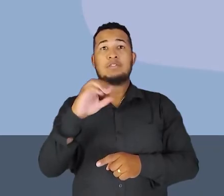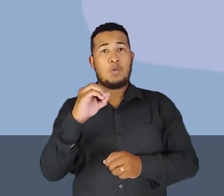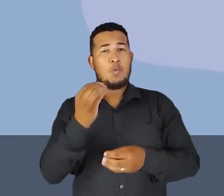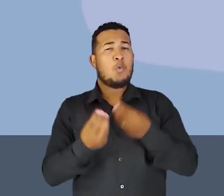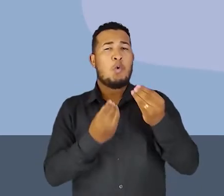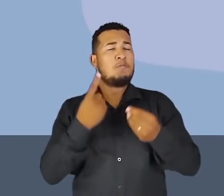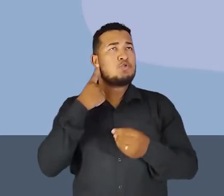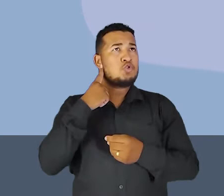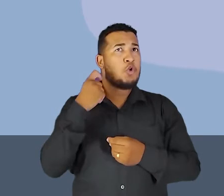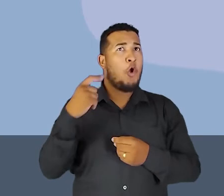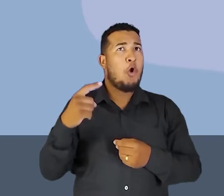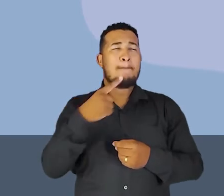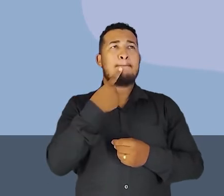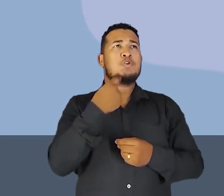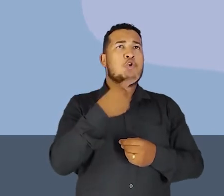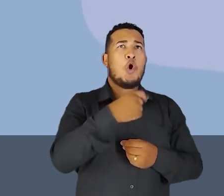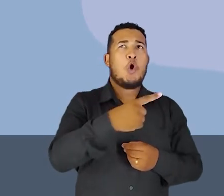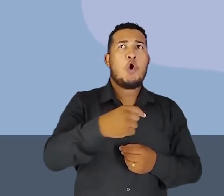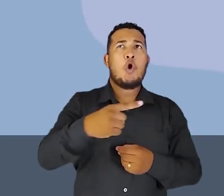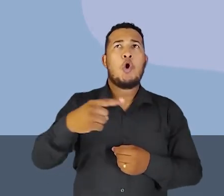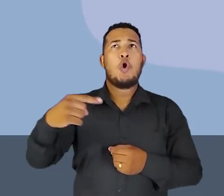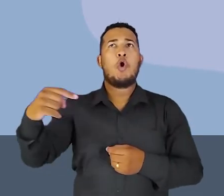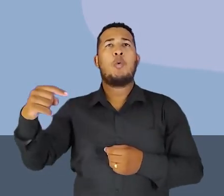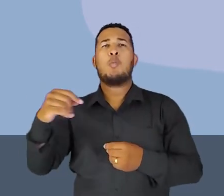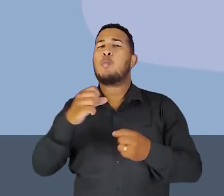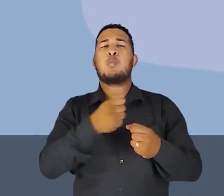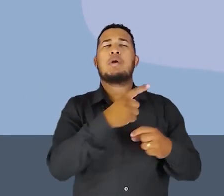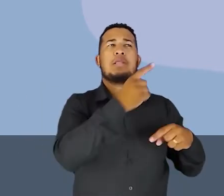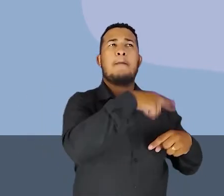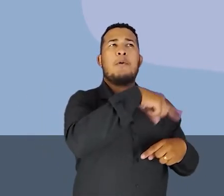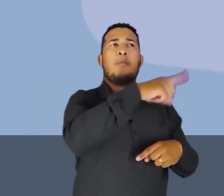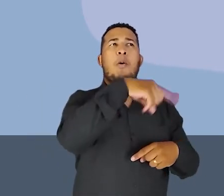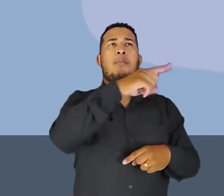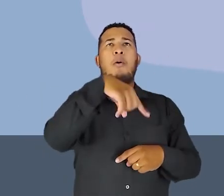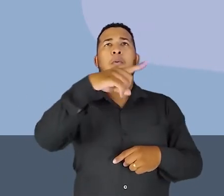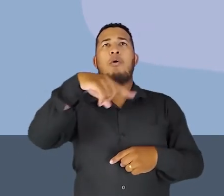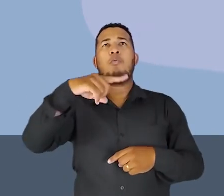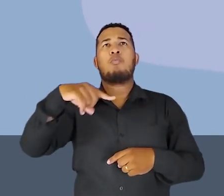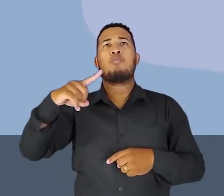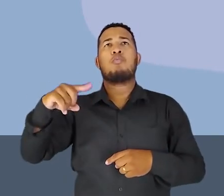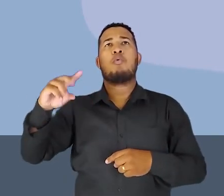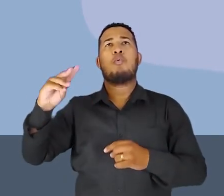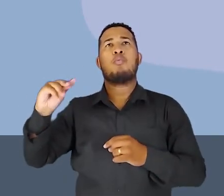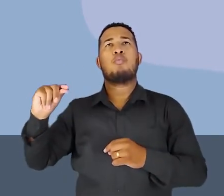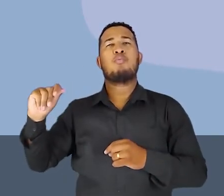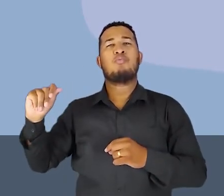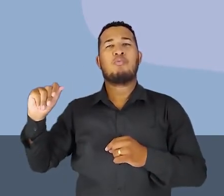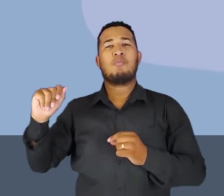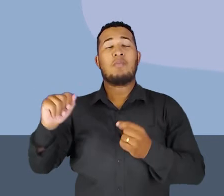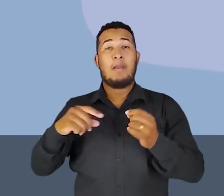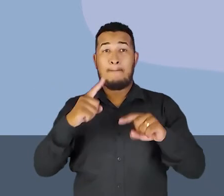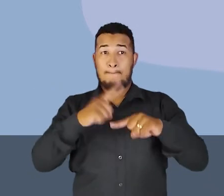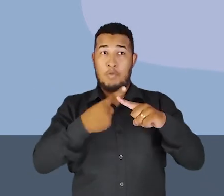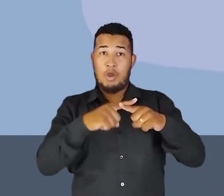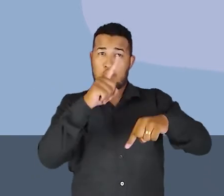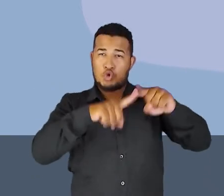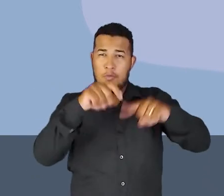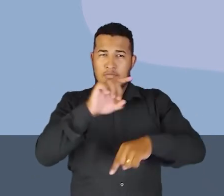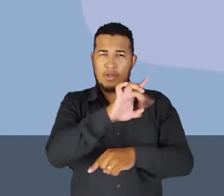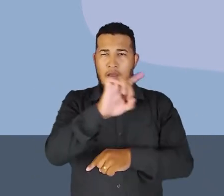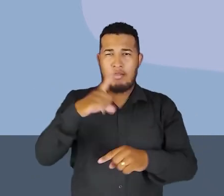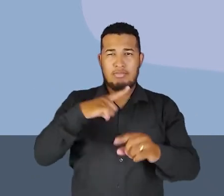esse som permanece no ar, né? É o quanto tempo ele soa. Cada instrumento tem as suas características, né? Depende do